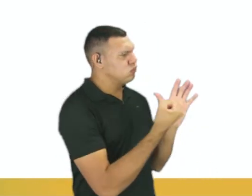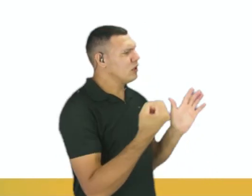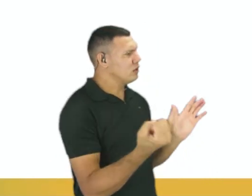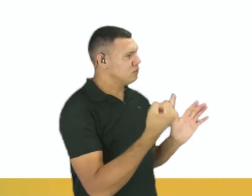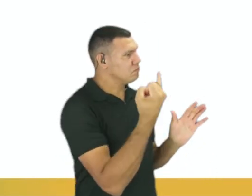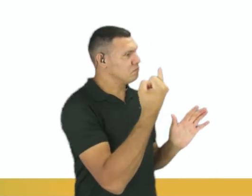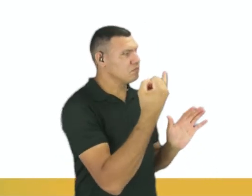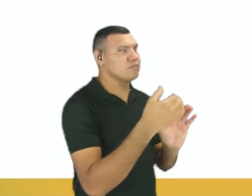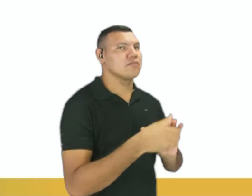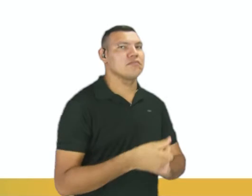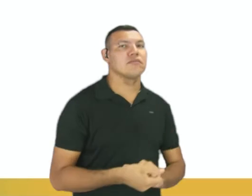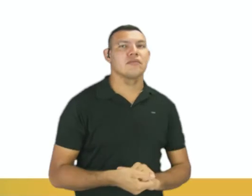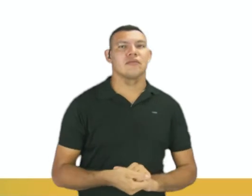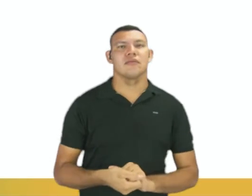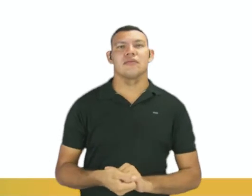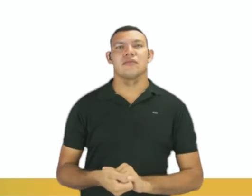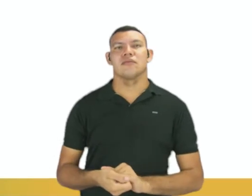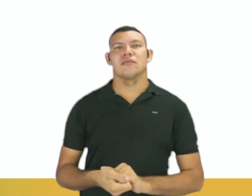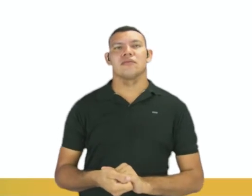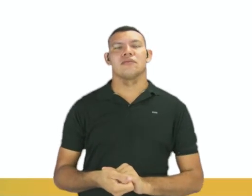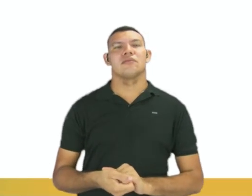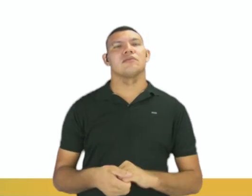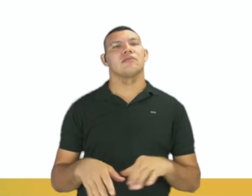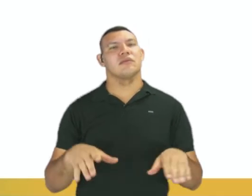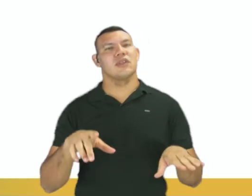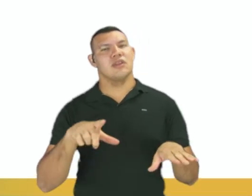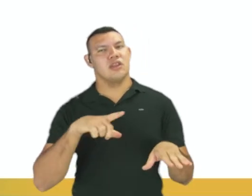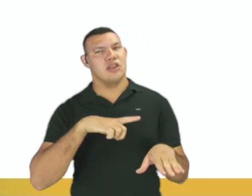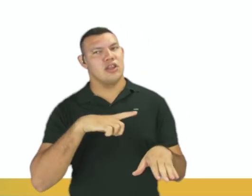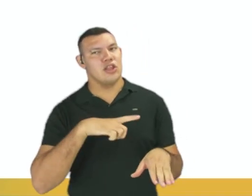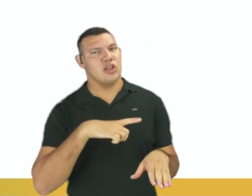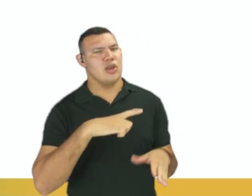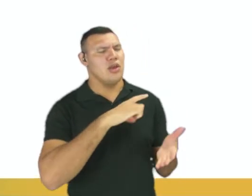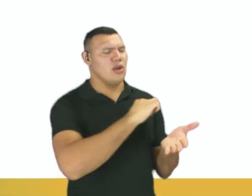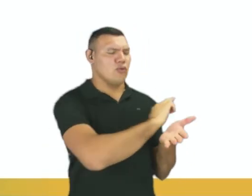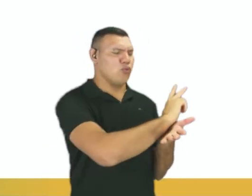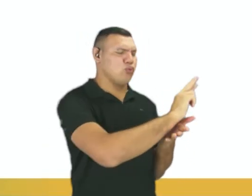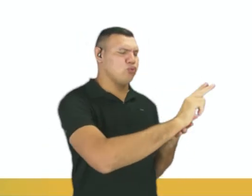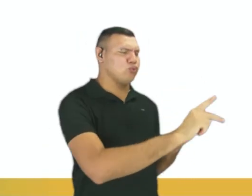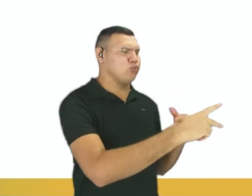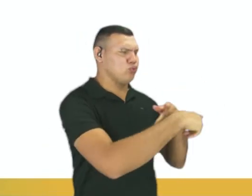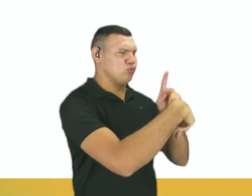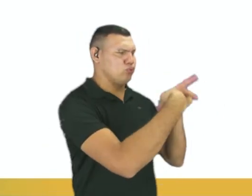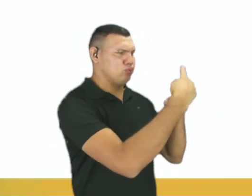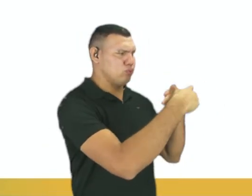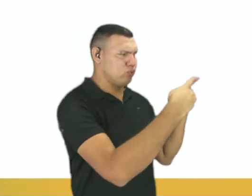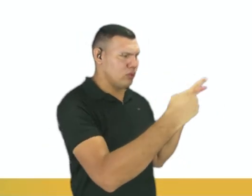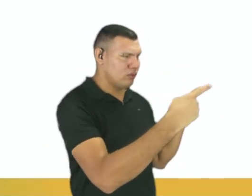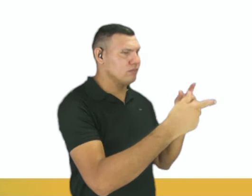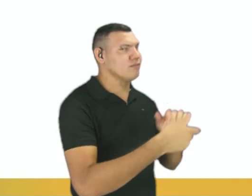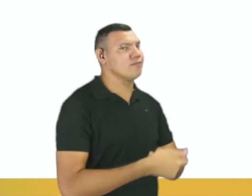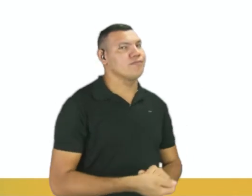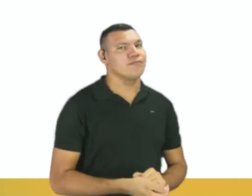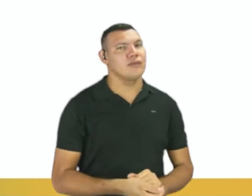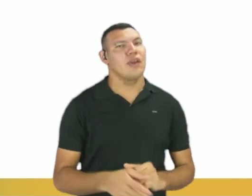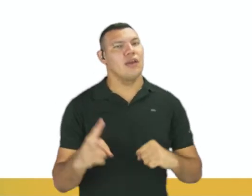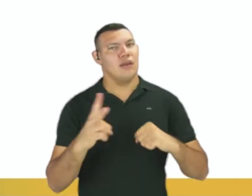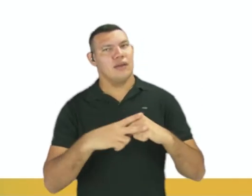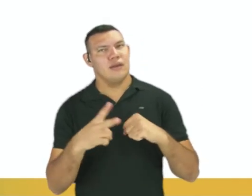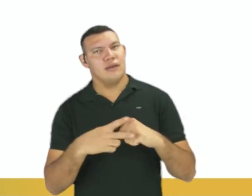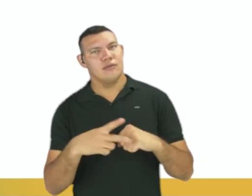variedade de produtos que também é uma frase que uma oração que se basta em si pois o verbo ter